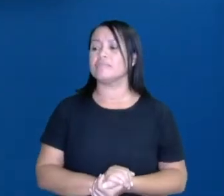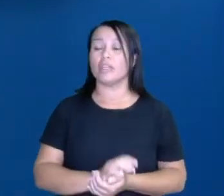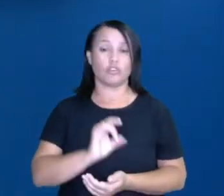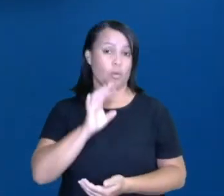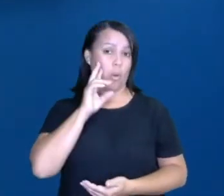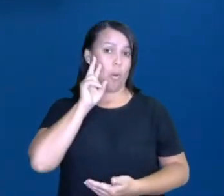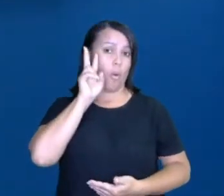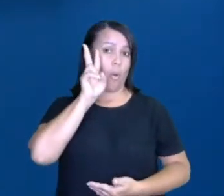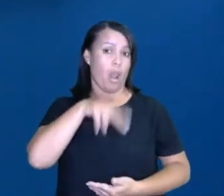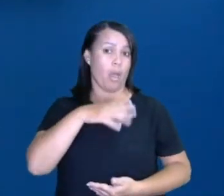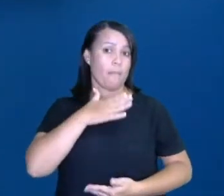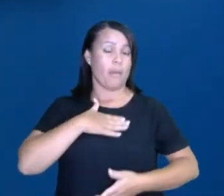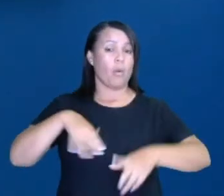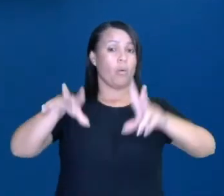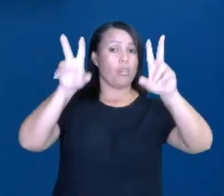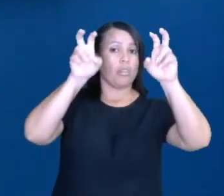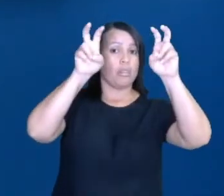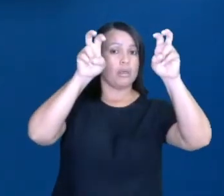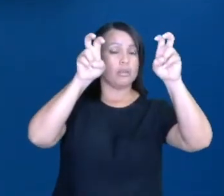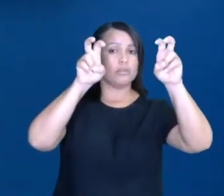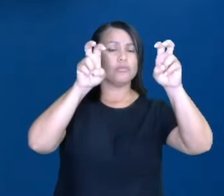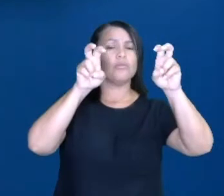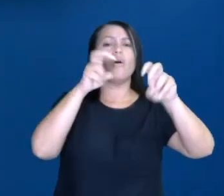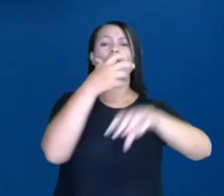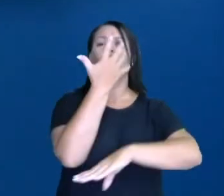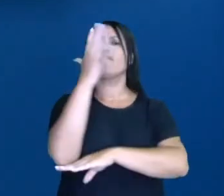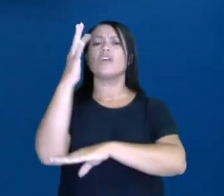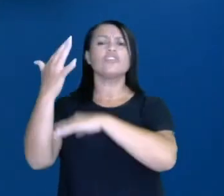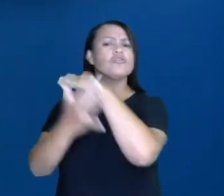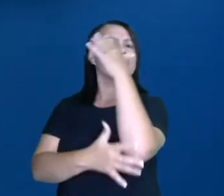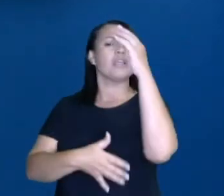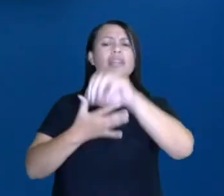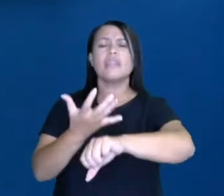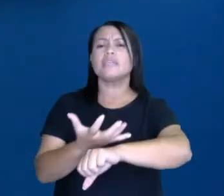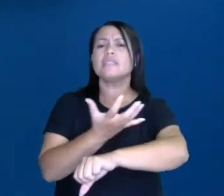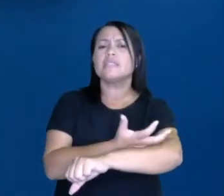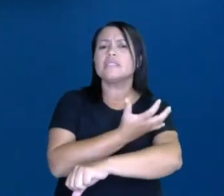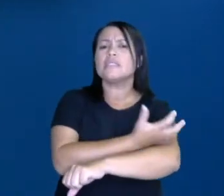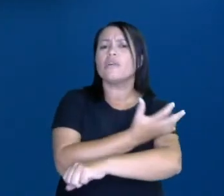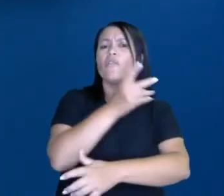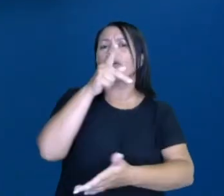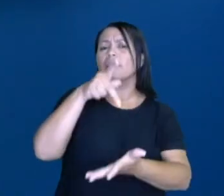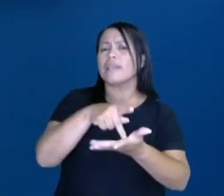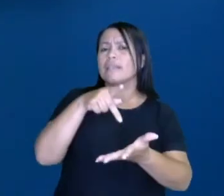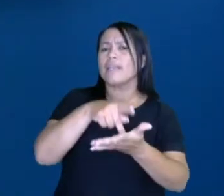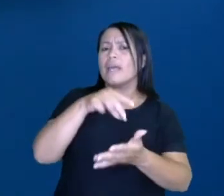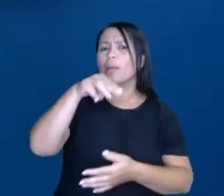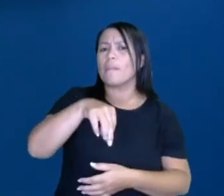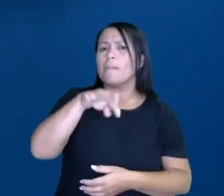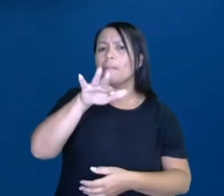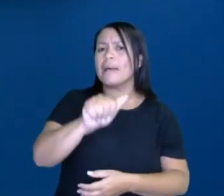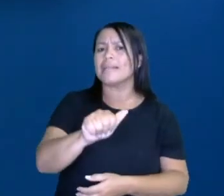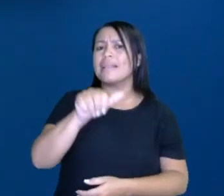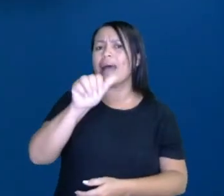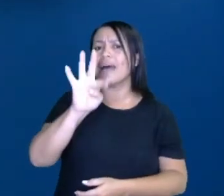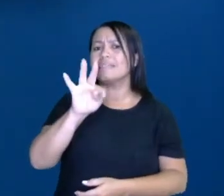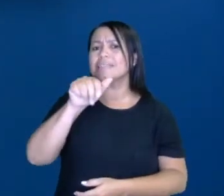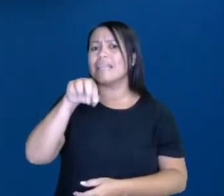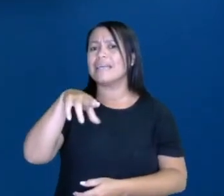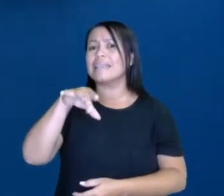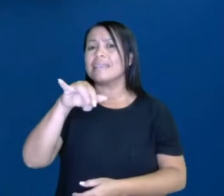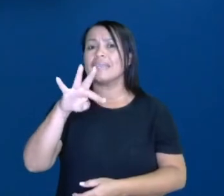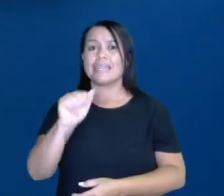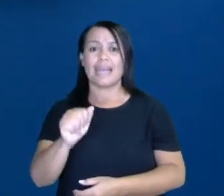eu ler o meu título. Vegetação original, Mata Atlântica, no município de Una,